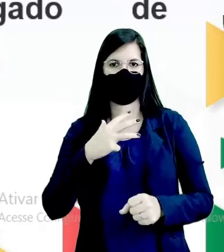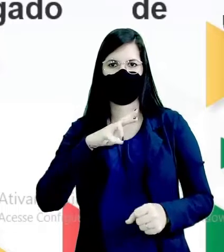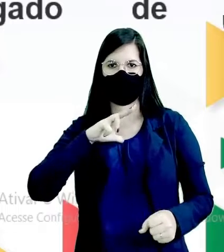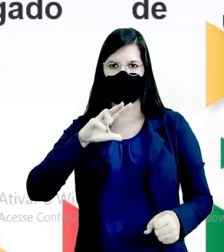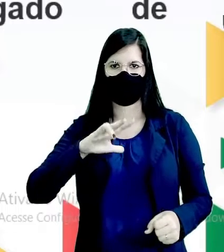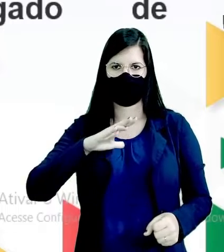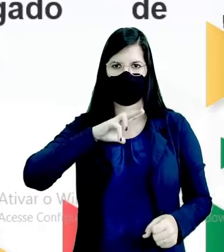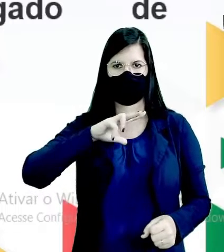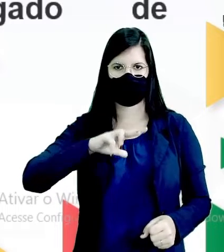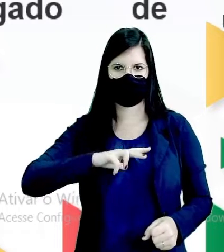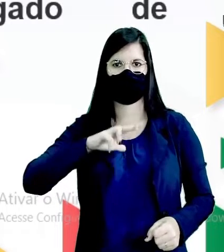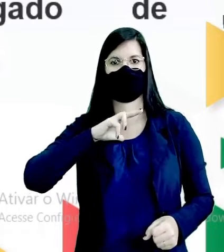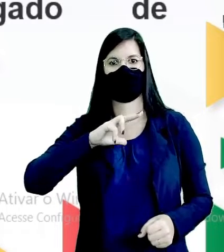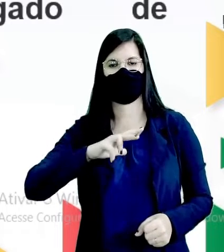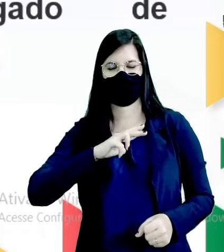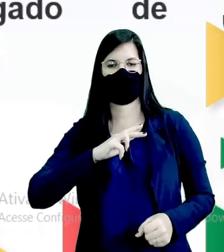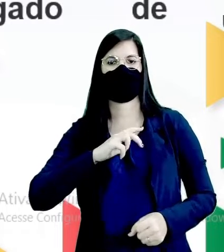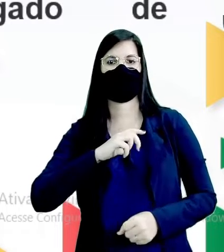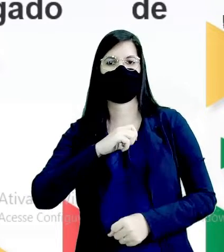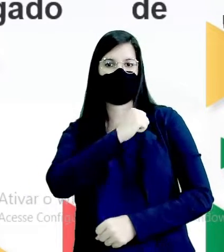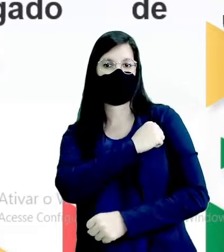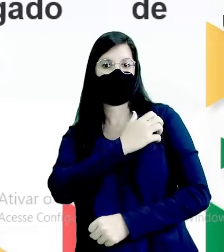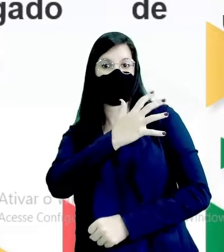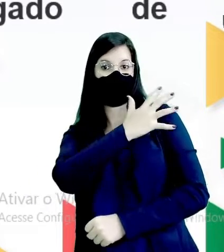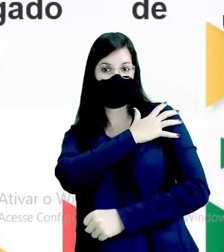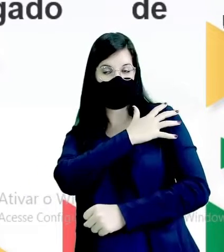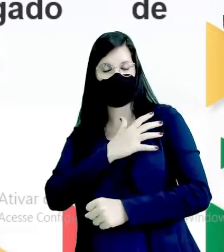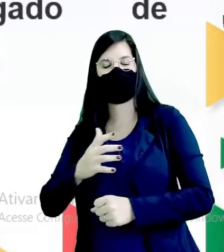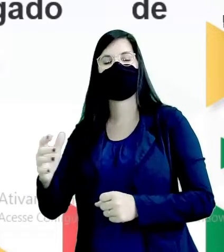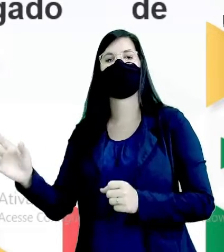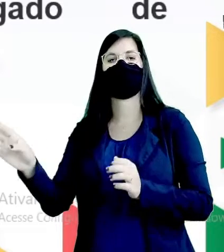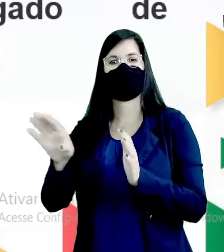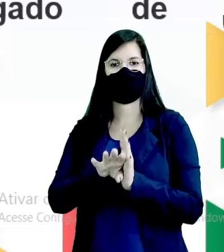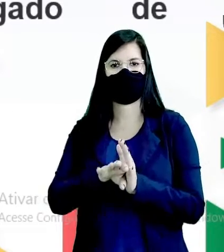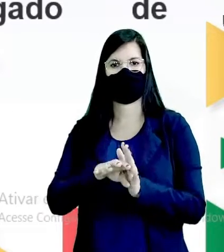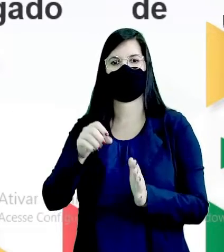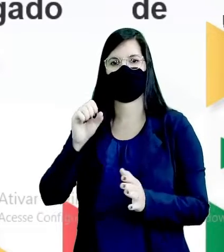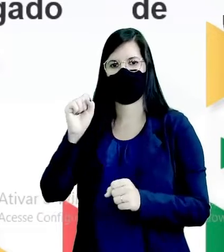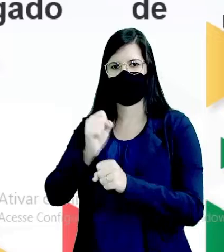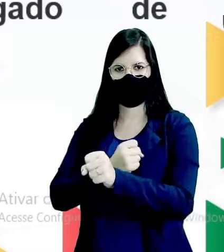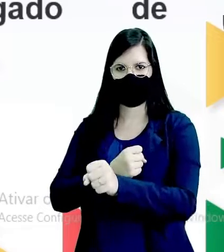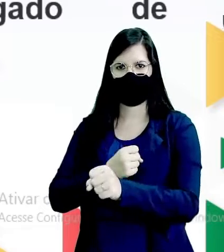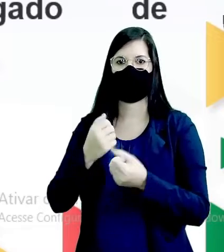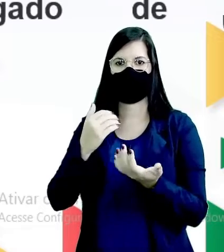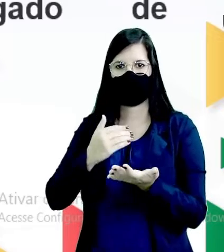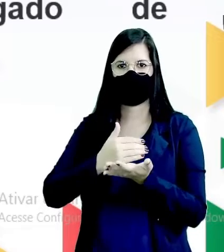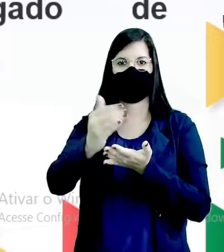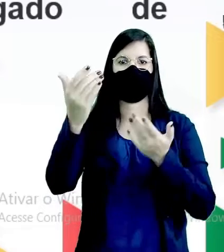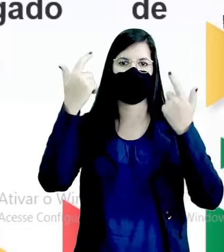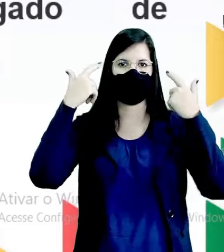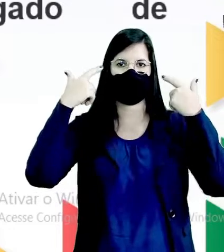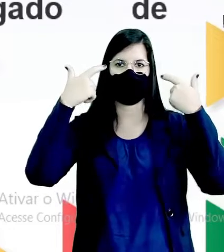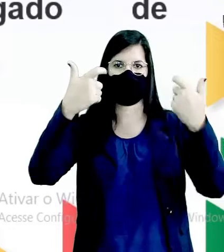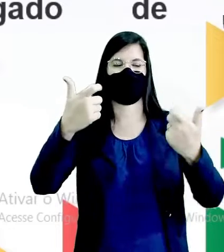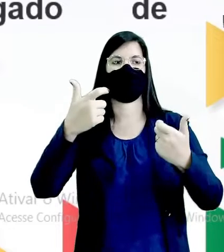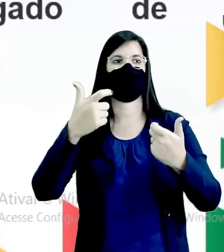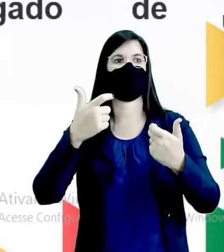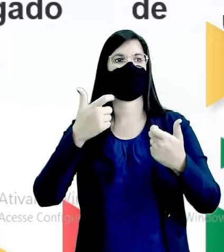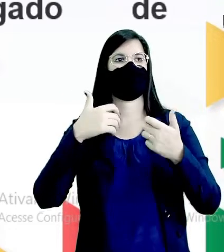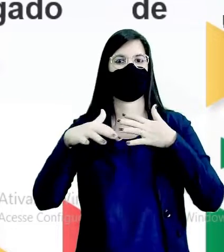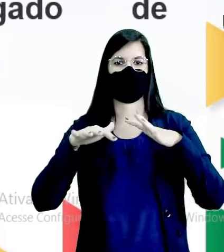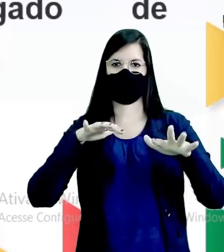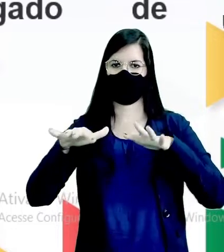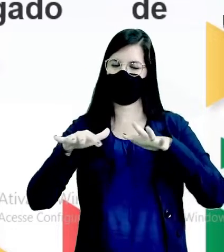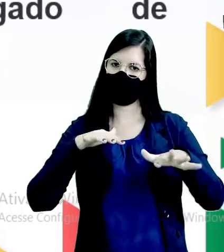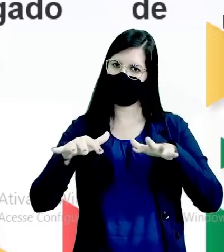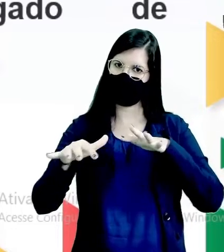prendê-lo. Pronto, aí daí começou a revolução, ela foi antecipada, então, e aí começou aí